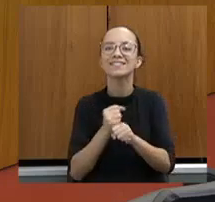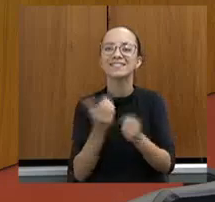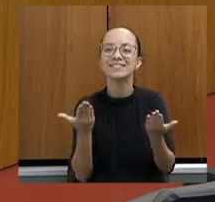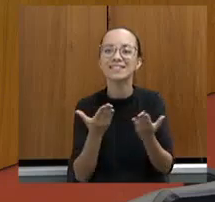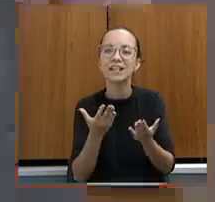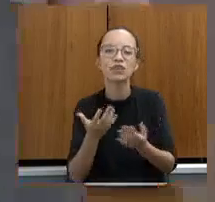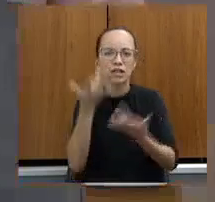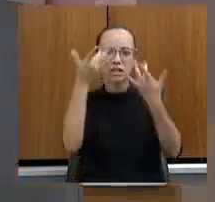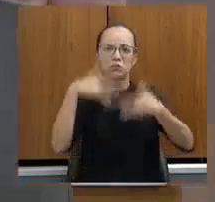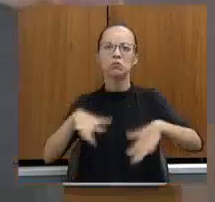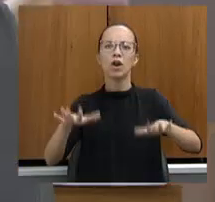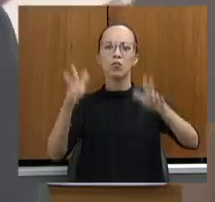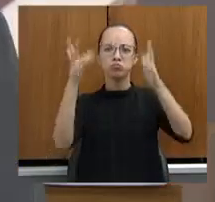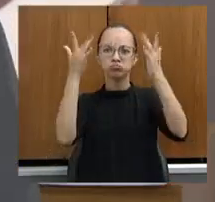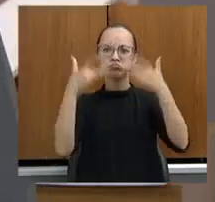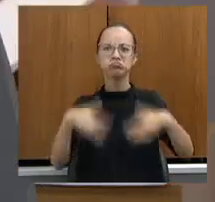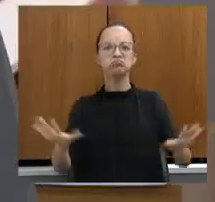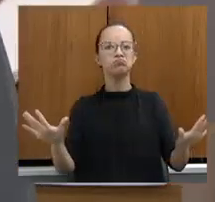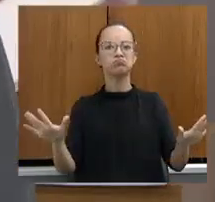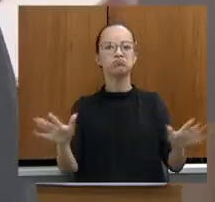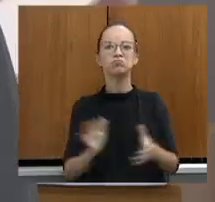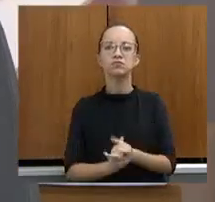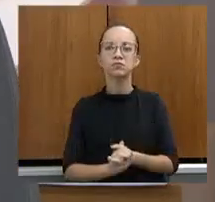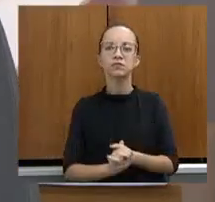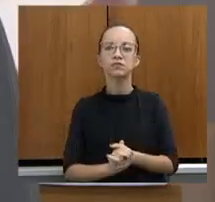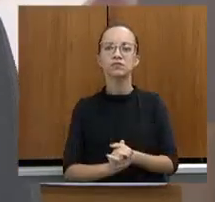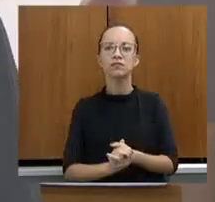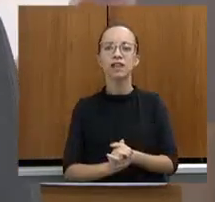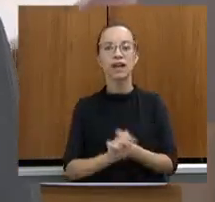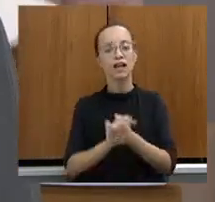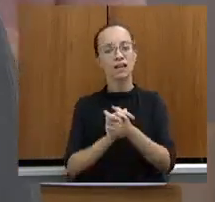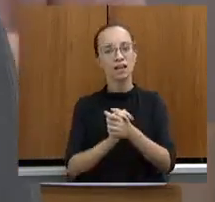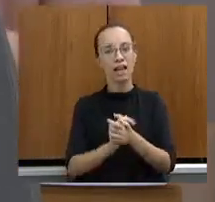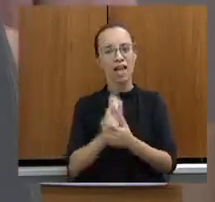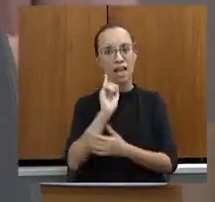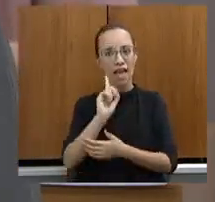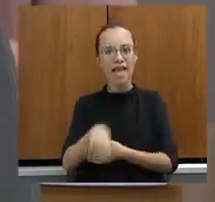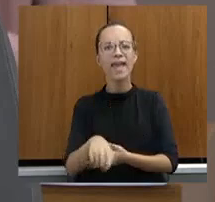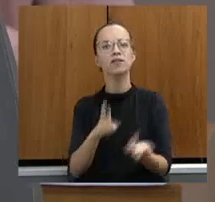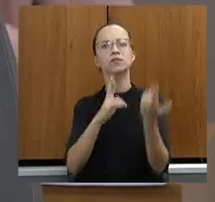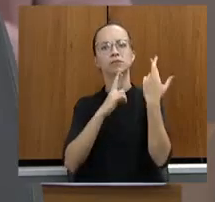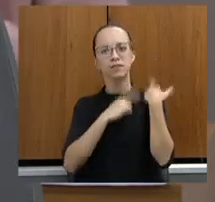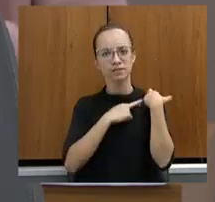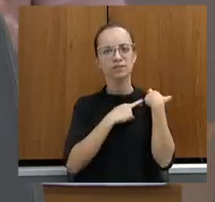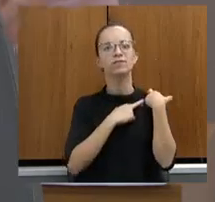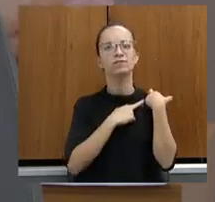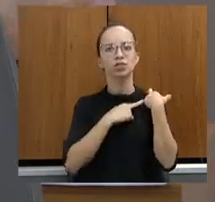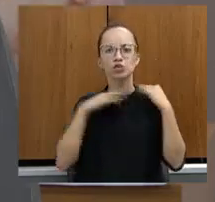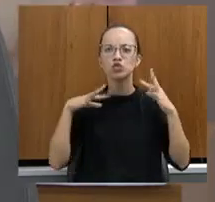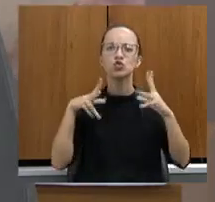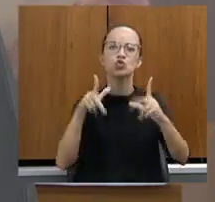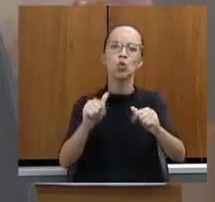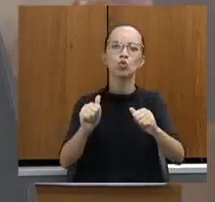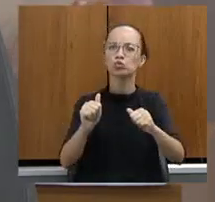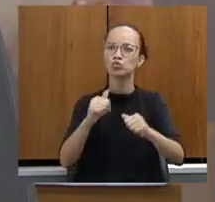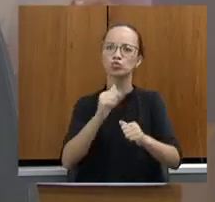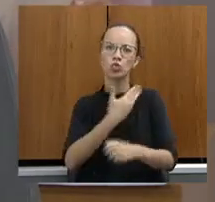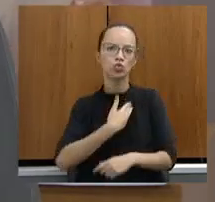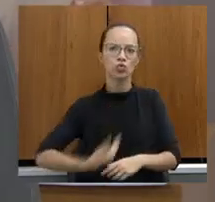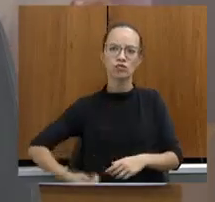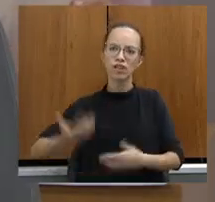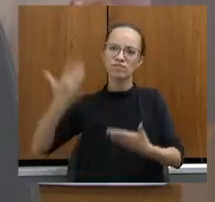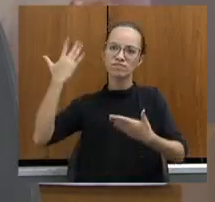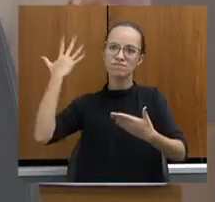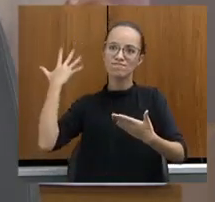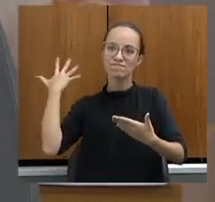forma natural como é a obrigação Muito obrigado pela palavra como é a obrigação de todos os governos mas